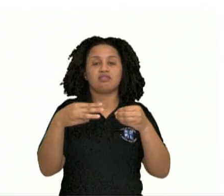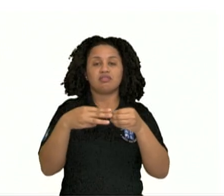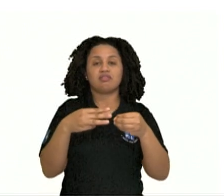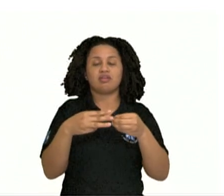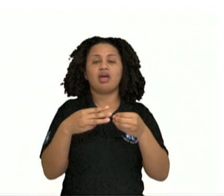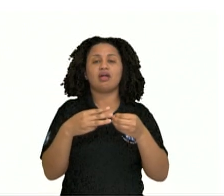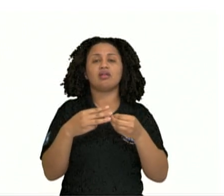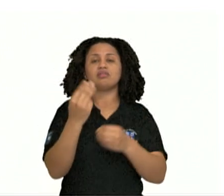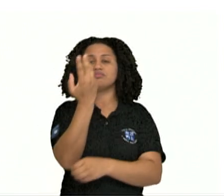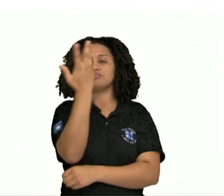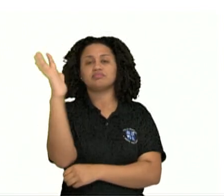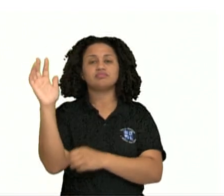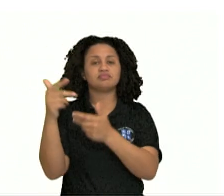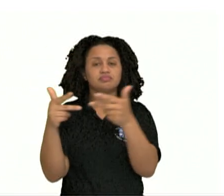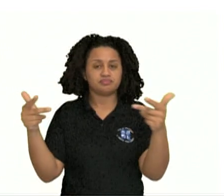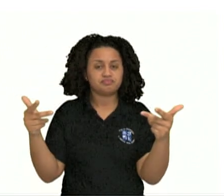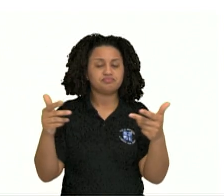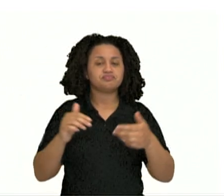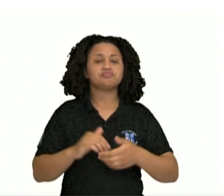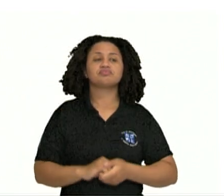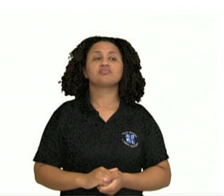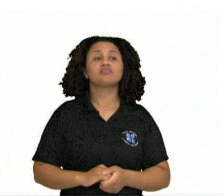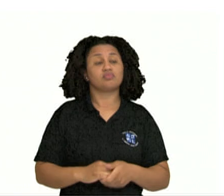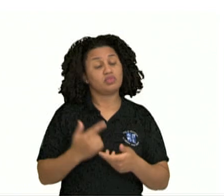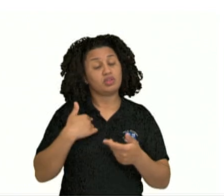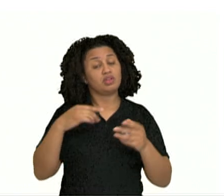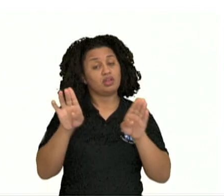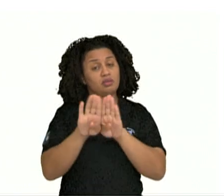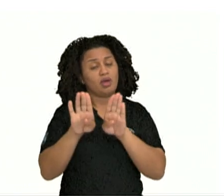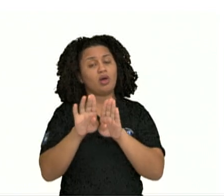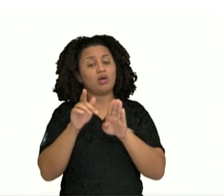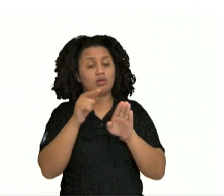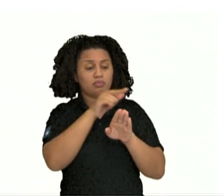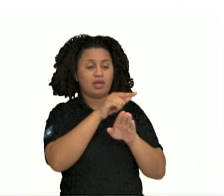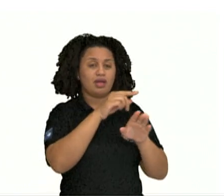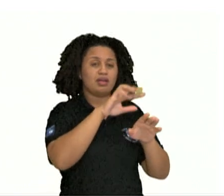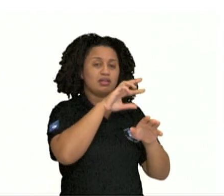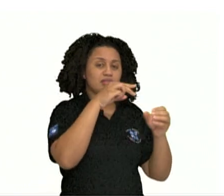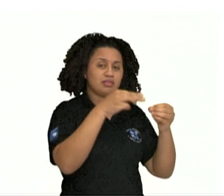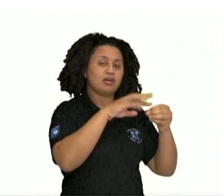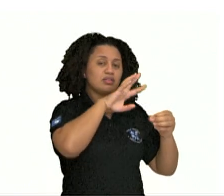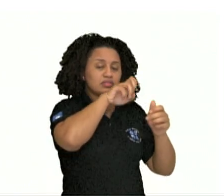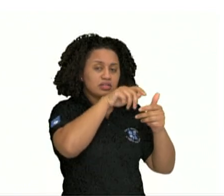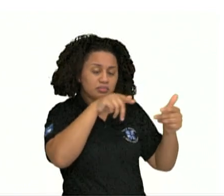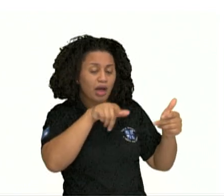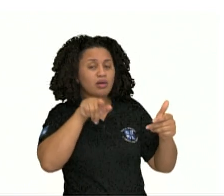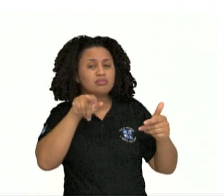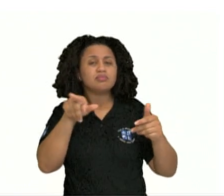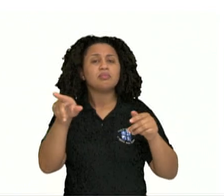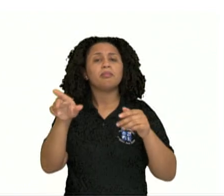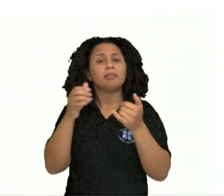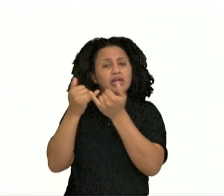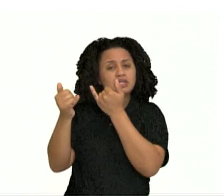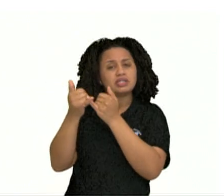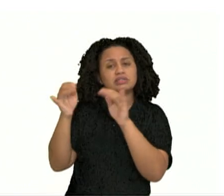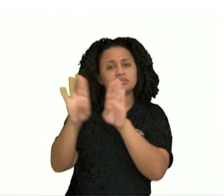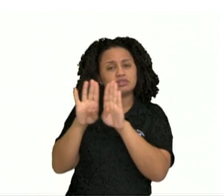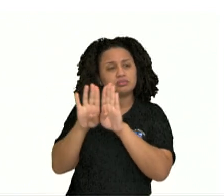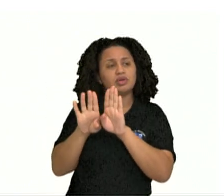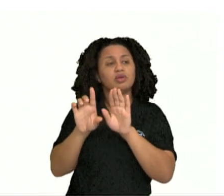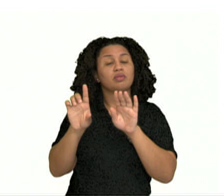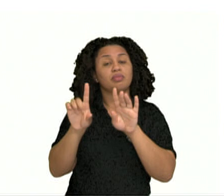que e tem ação animal também você vai observar na célula vegetal com alguns detalhes beleza Quais são esses detalhes